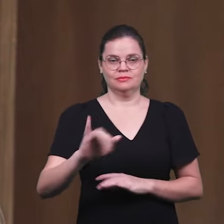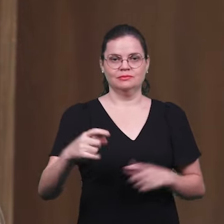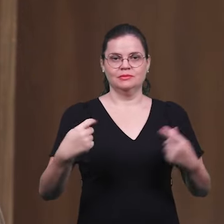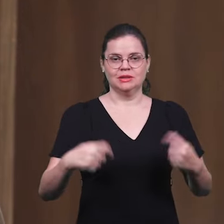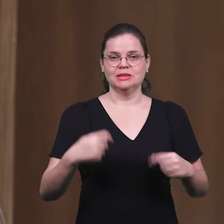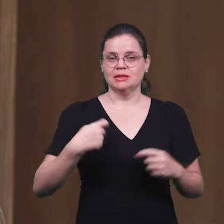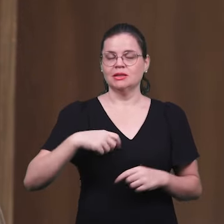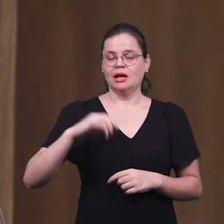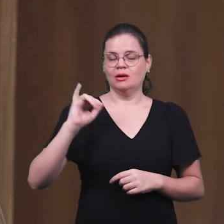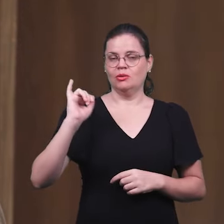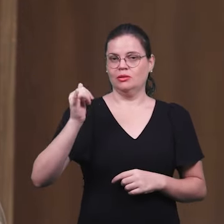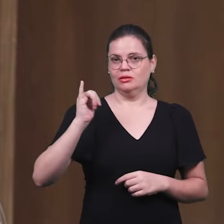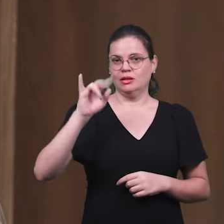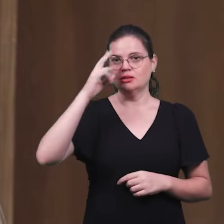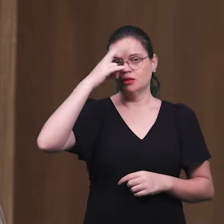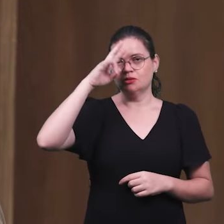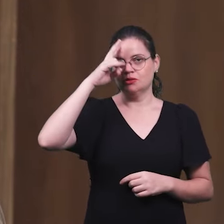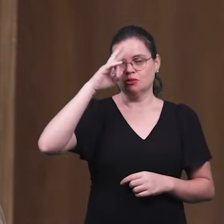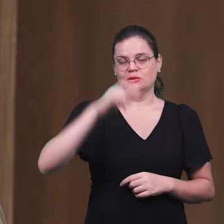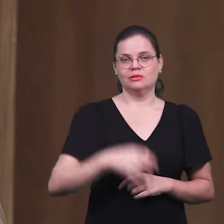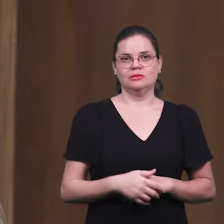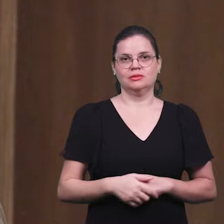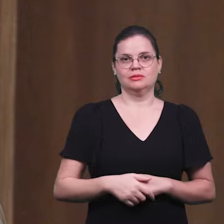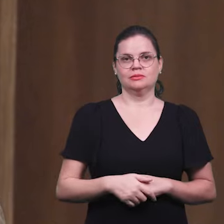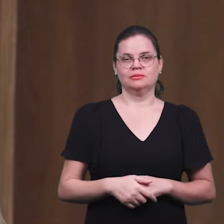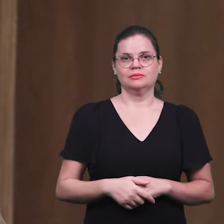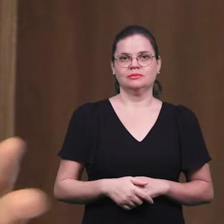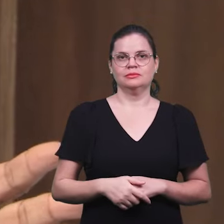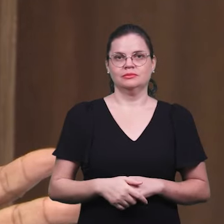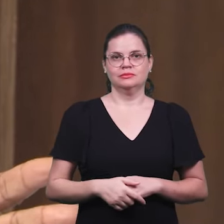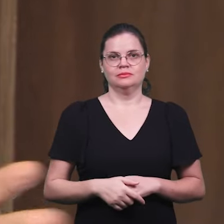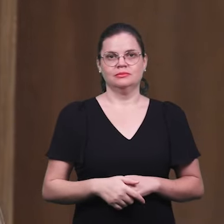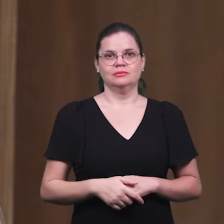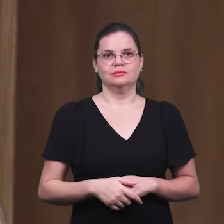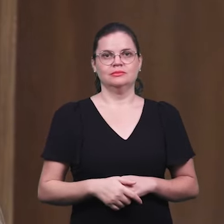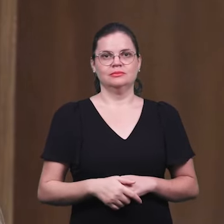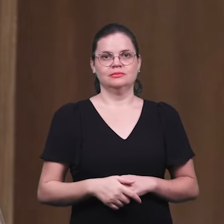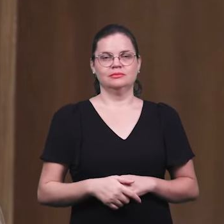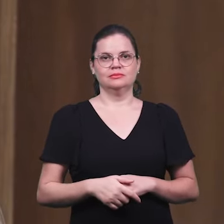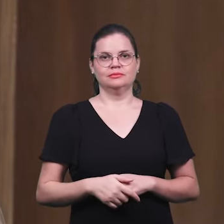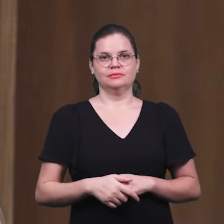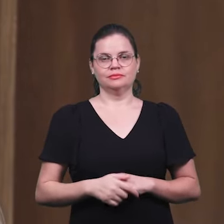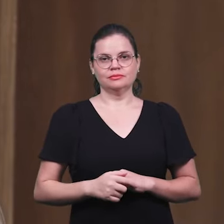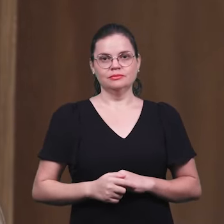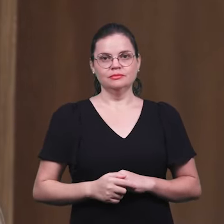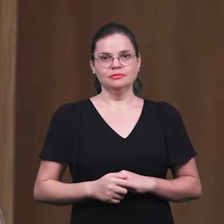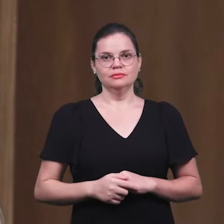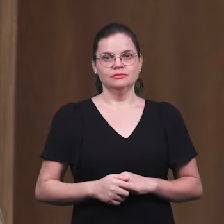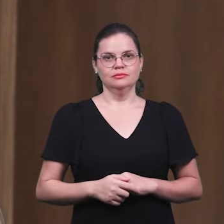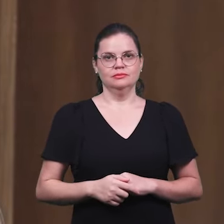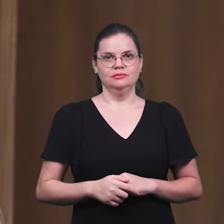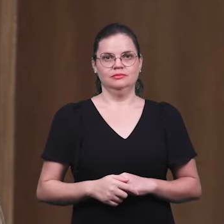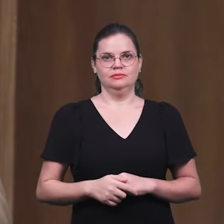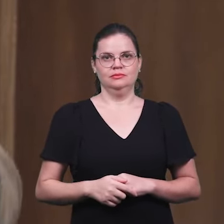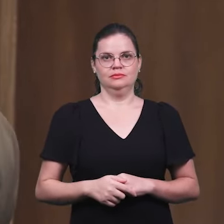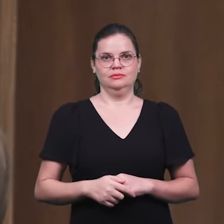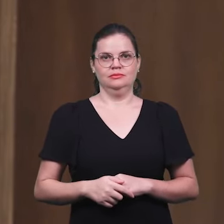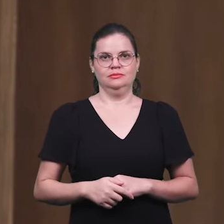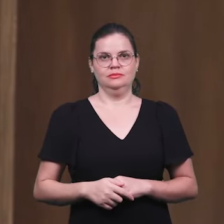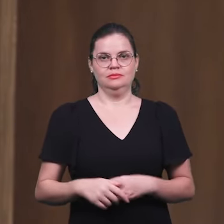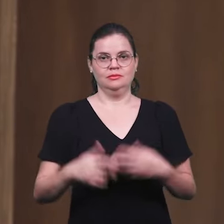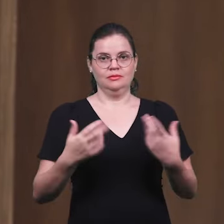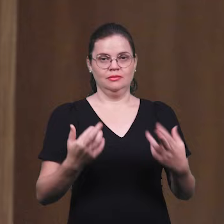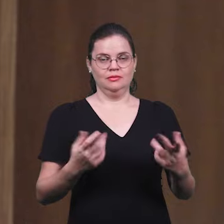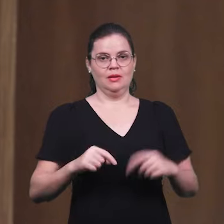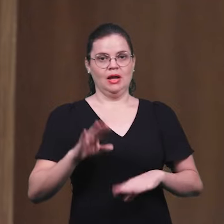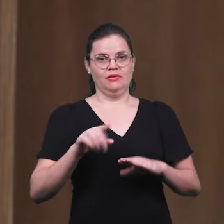negócio seguinte, que às vezes a questão que o irmão tá com um